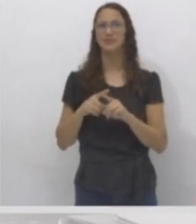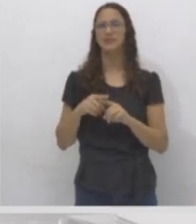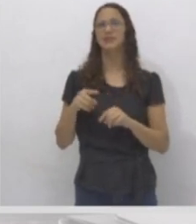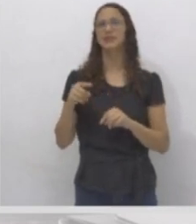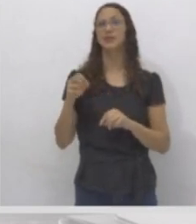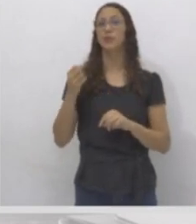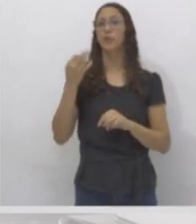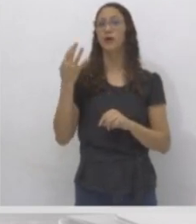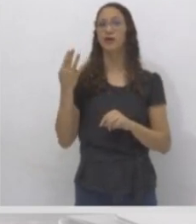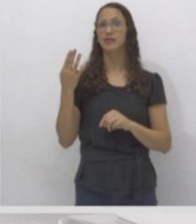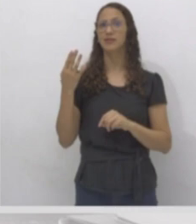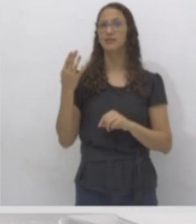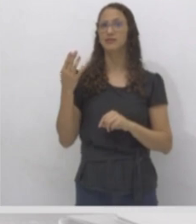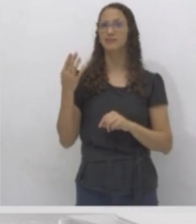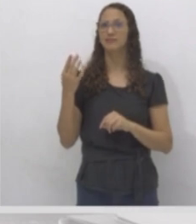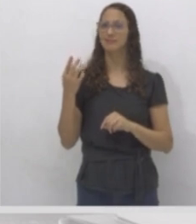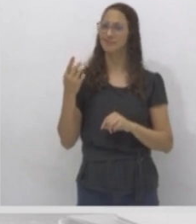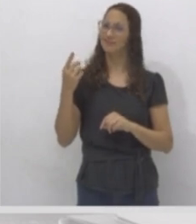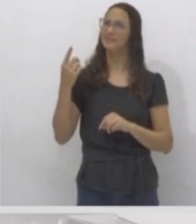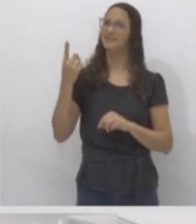centena? 100.